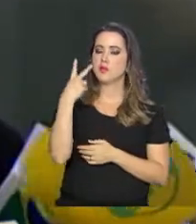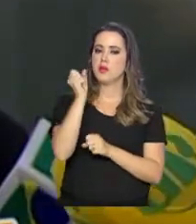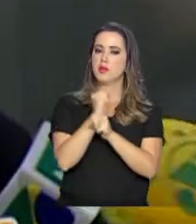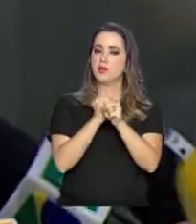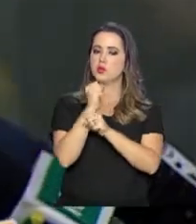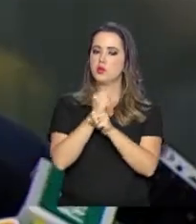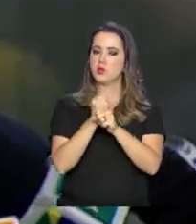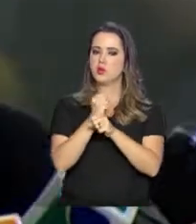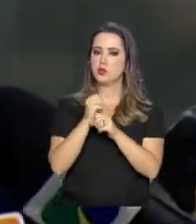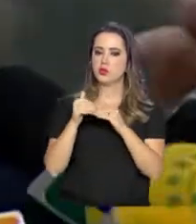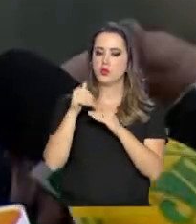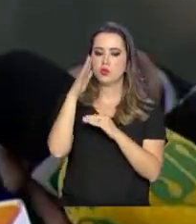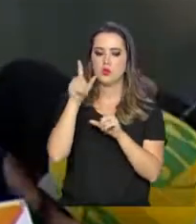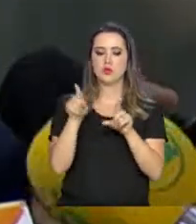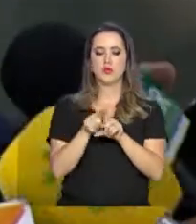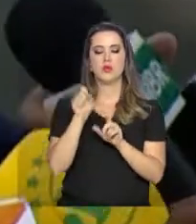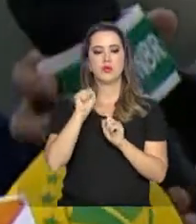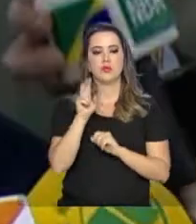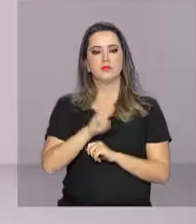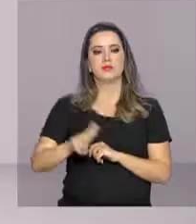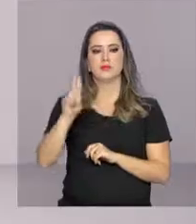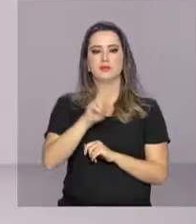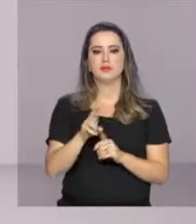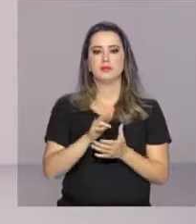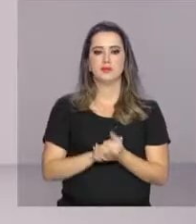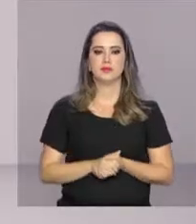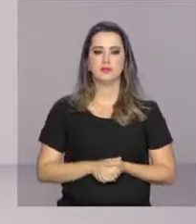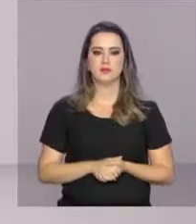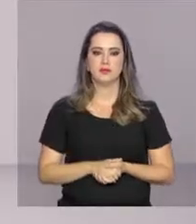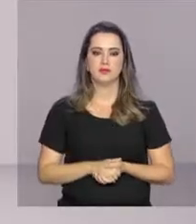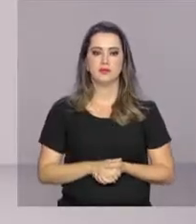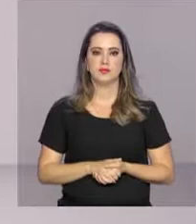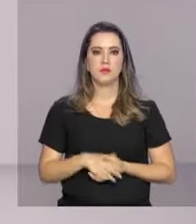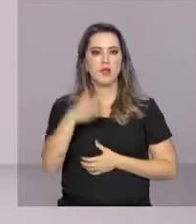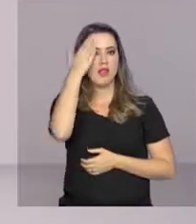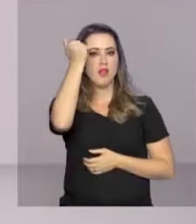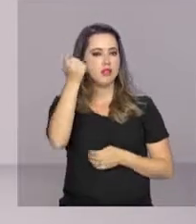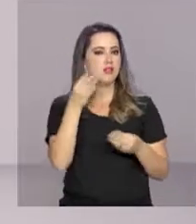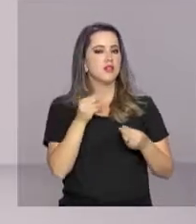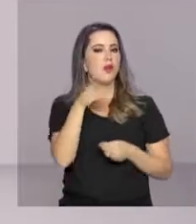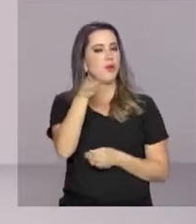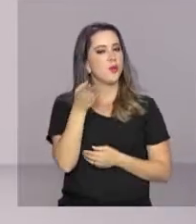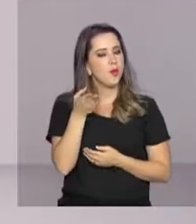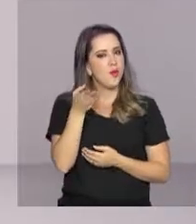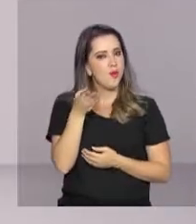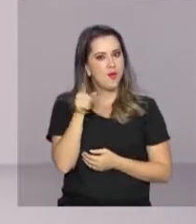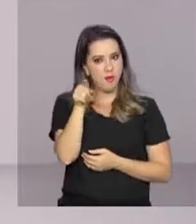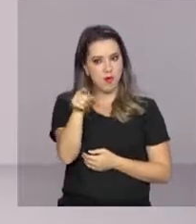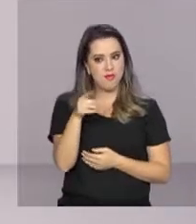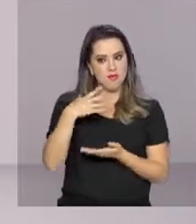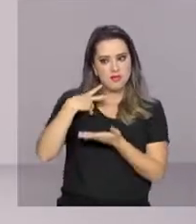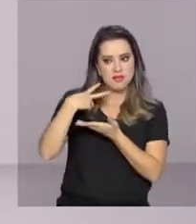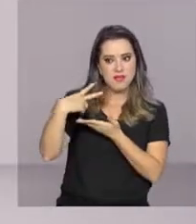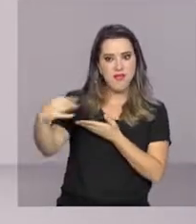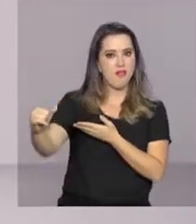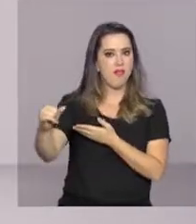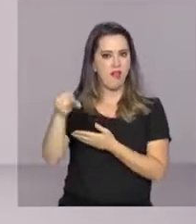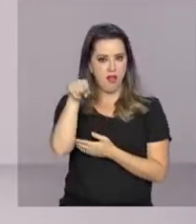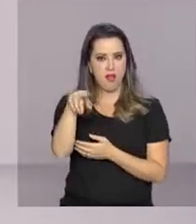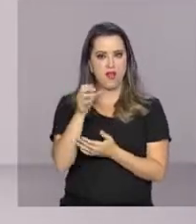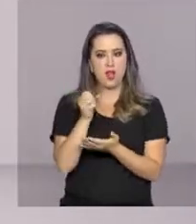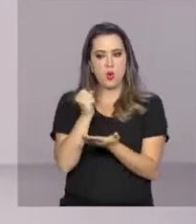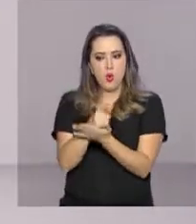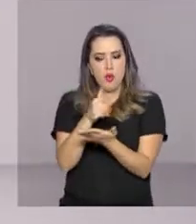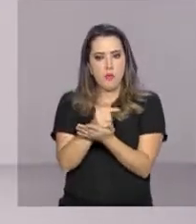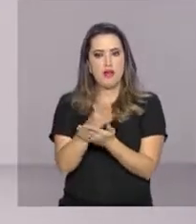utilizar para comprar órteses e próteses. Sabe quando você vai à farmácia e pedem seu CPF? O